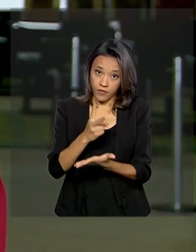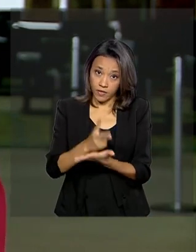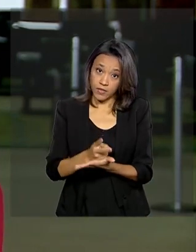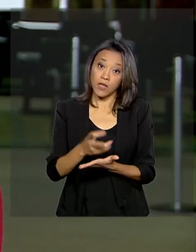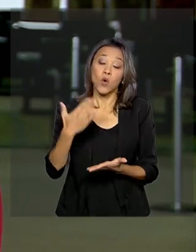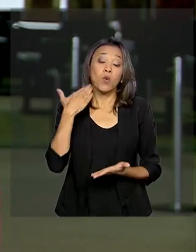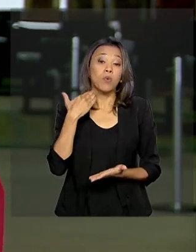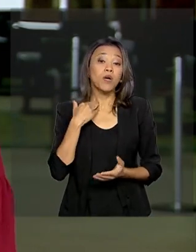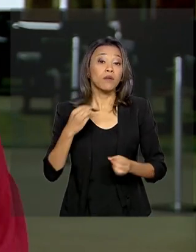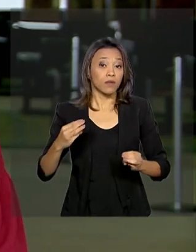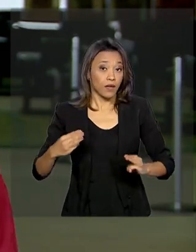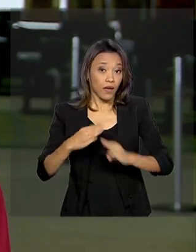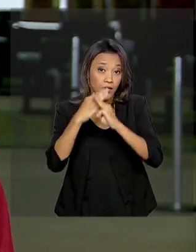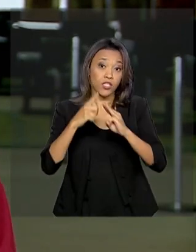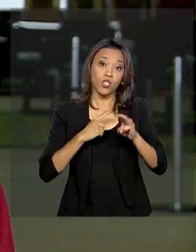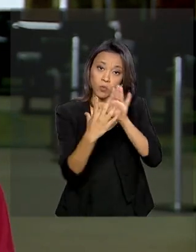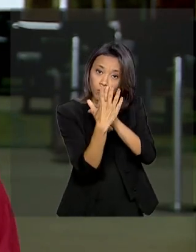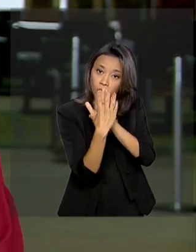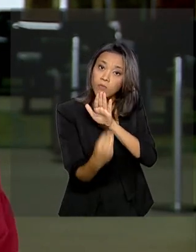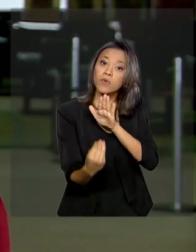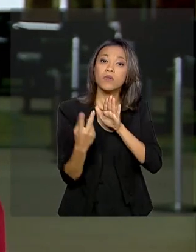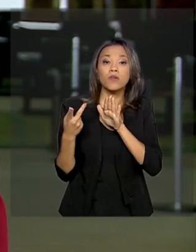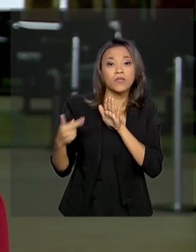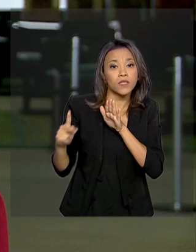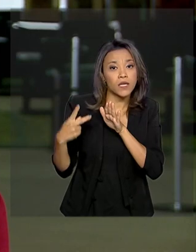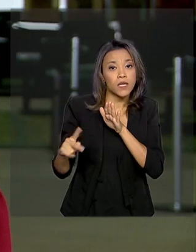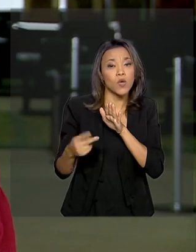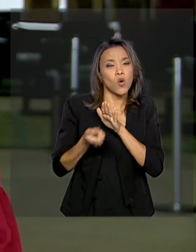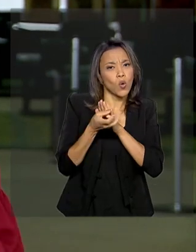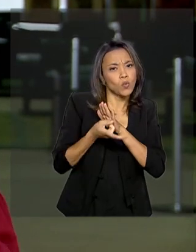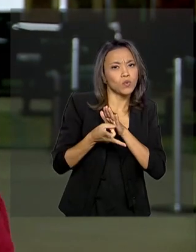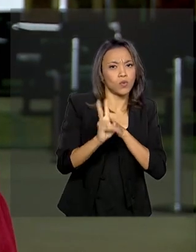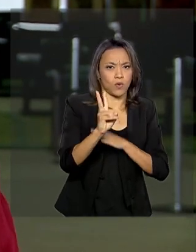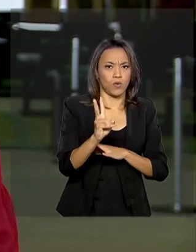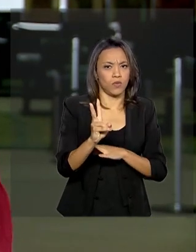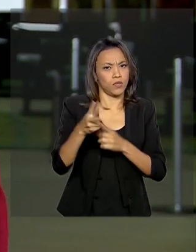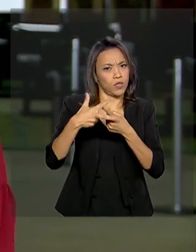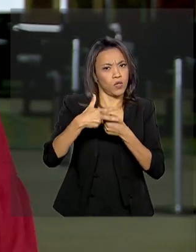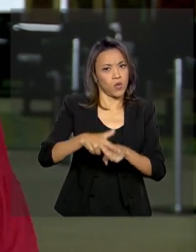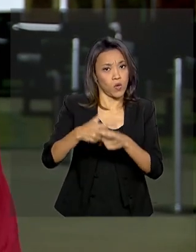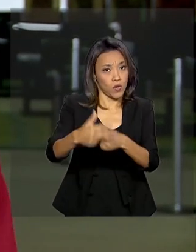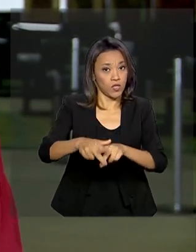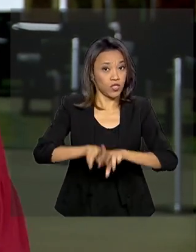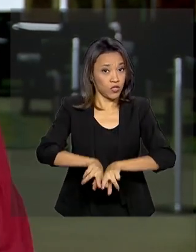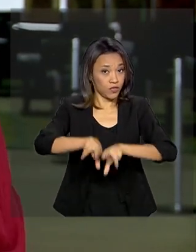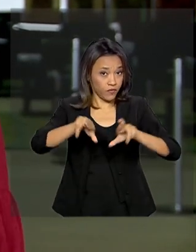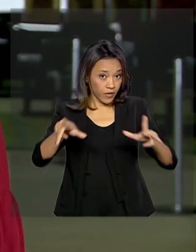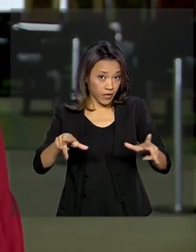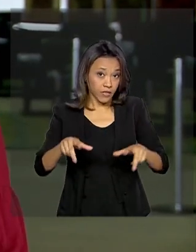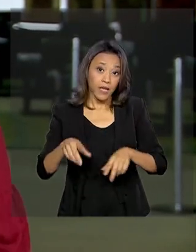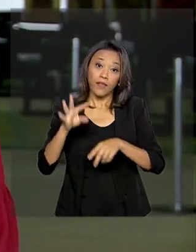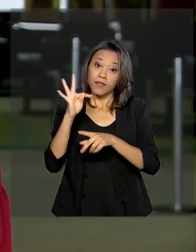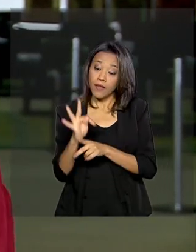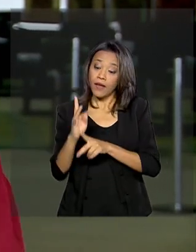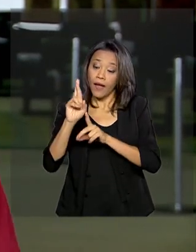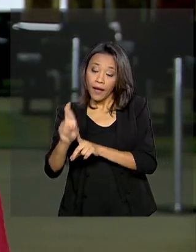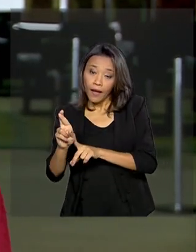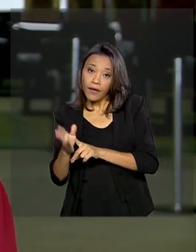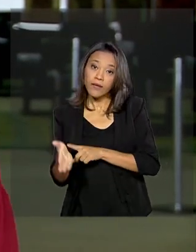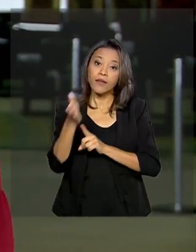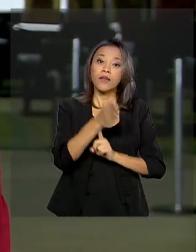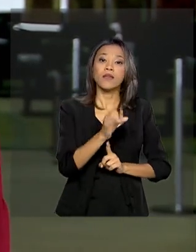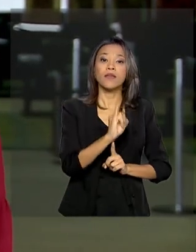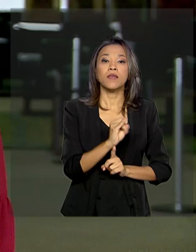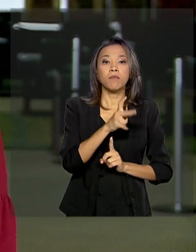modalidades de financiamento habitacional com dois fatores de correção diferentes, TR e IPCA.